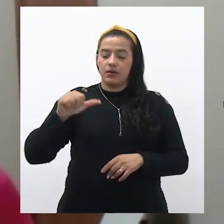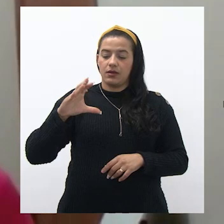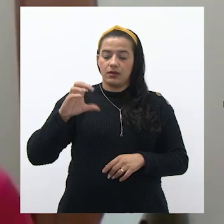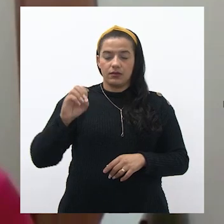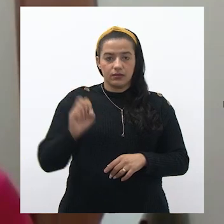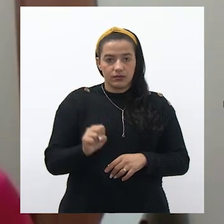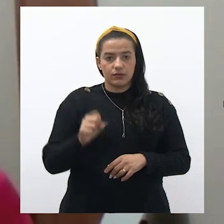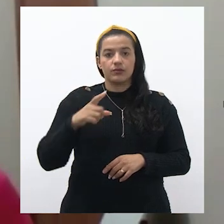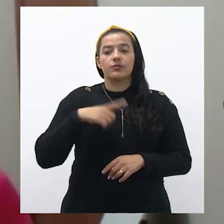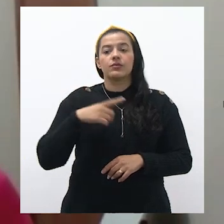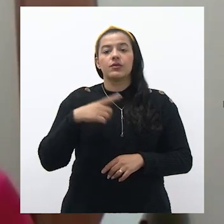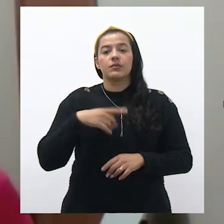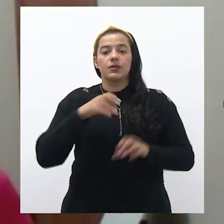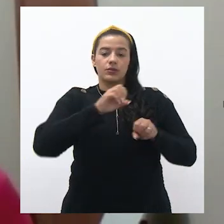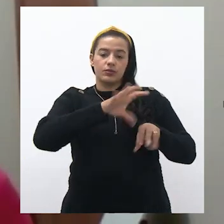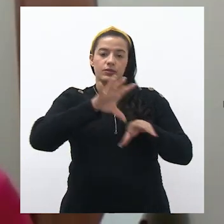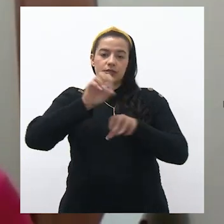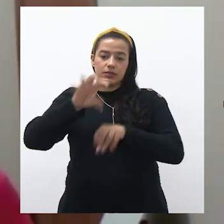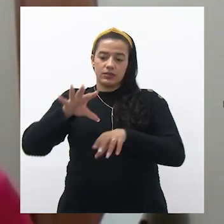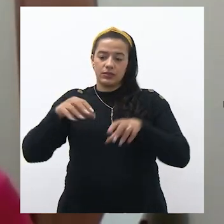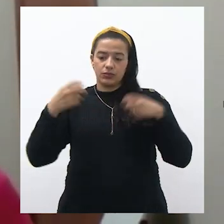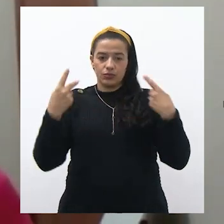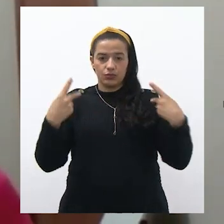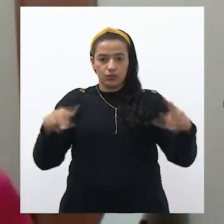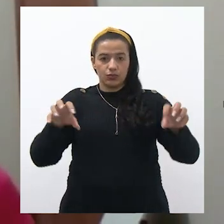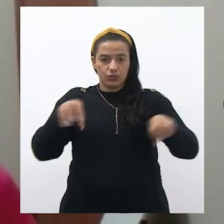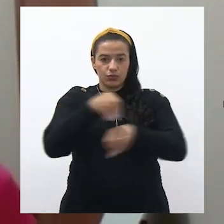comentou ensino híbrido.